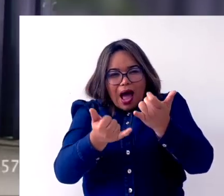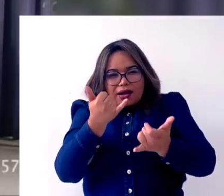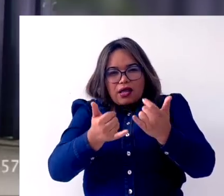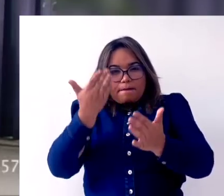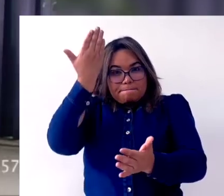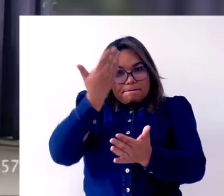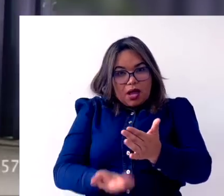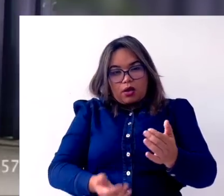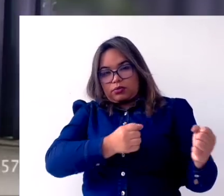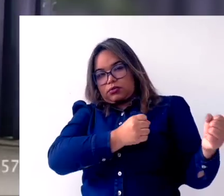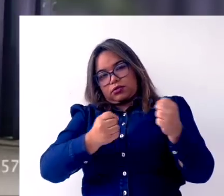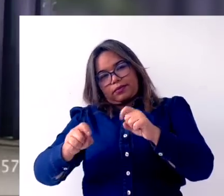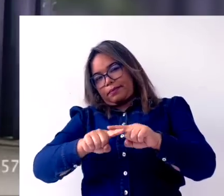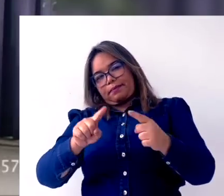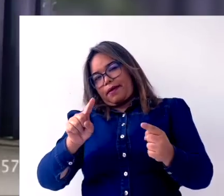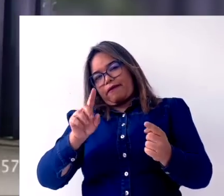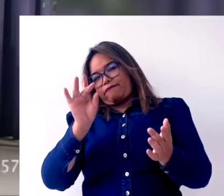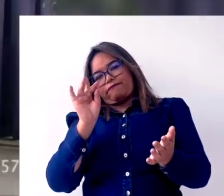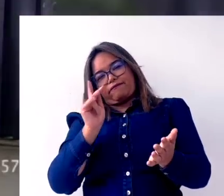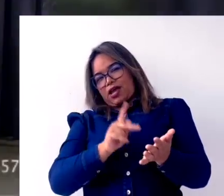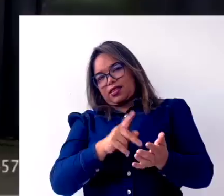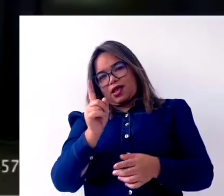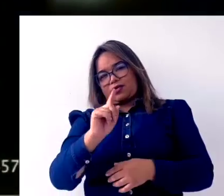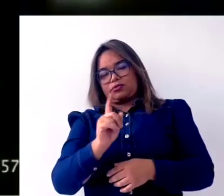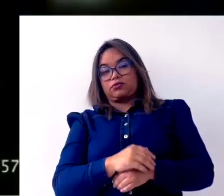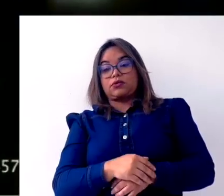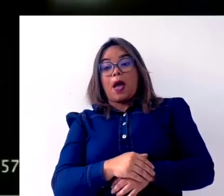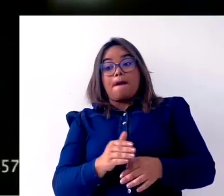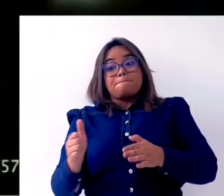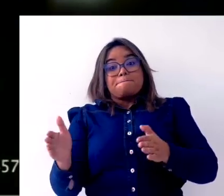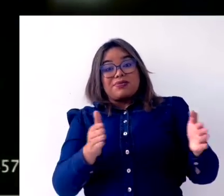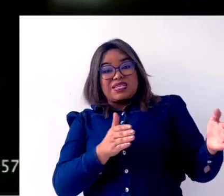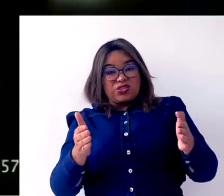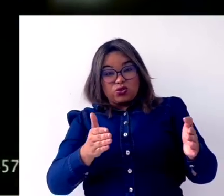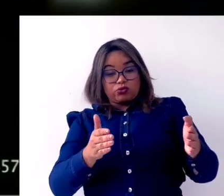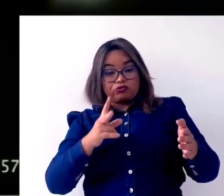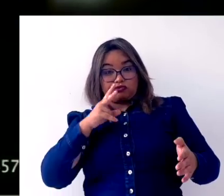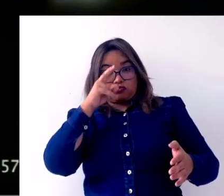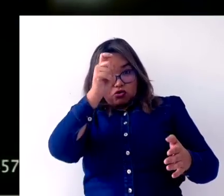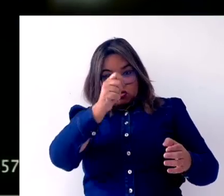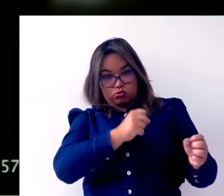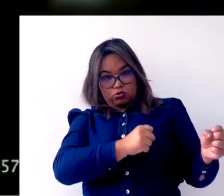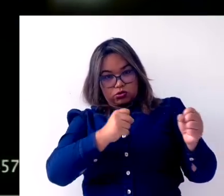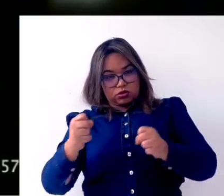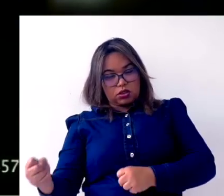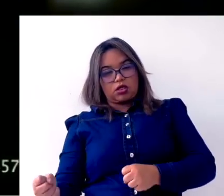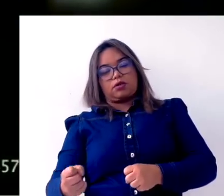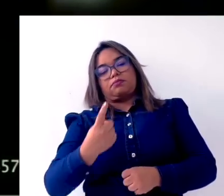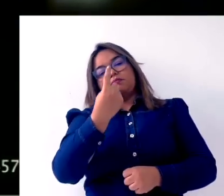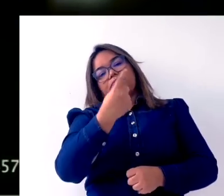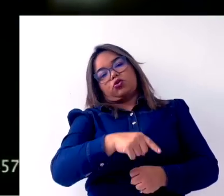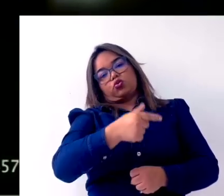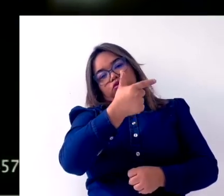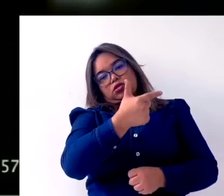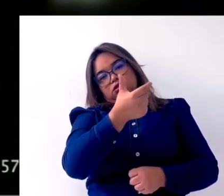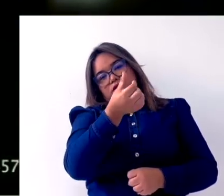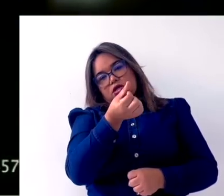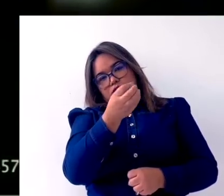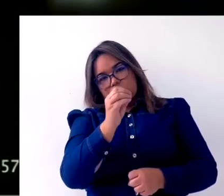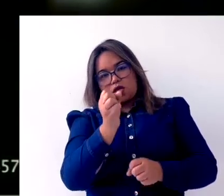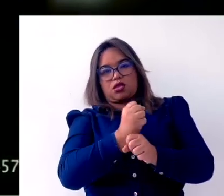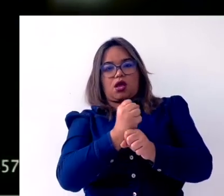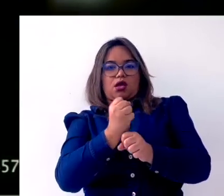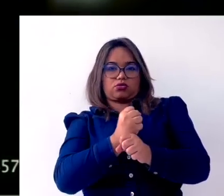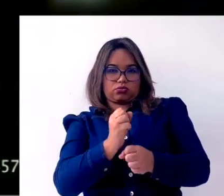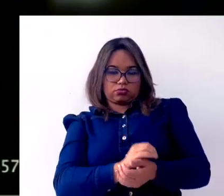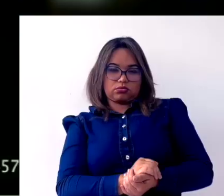ferida mortal. Então, trata-se do período de 1260 anos, de 538 a